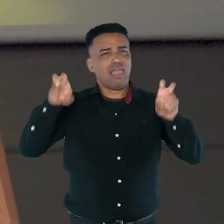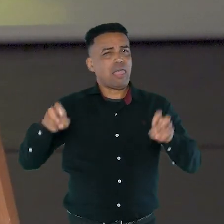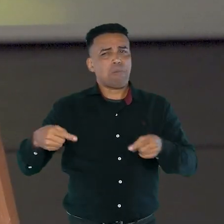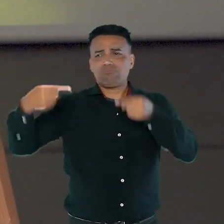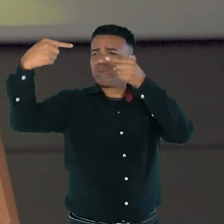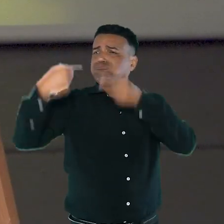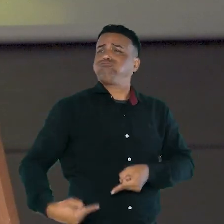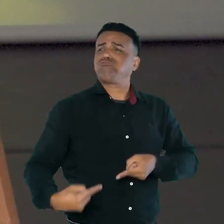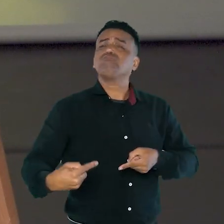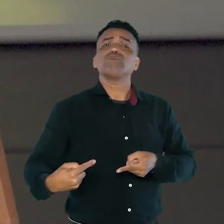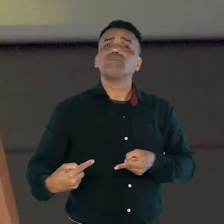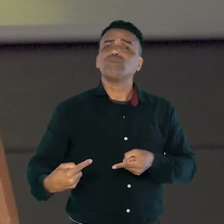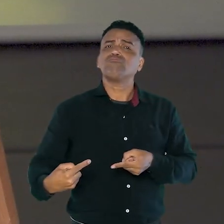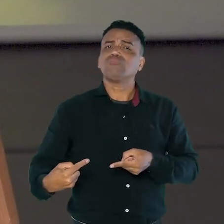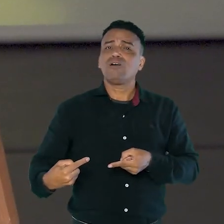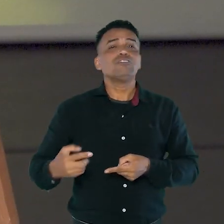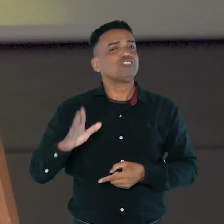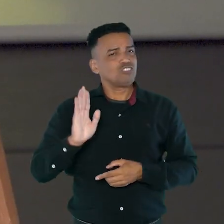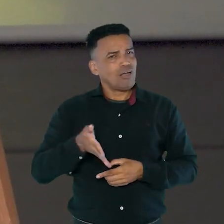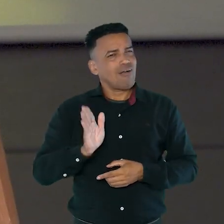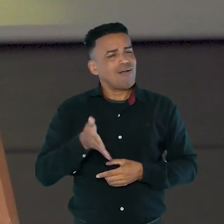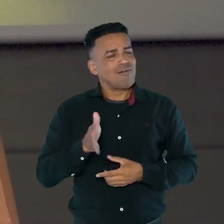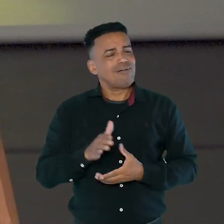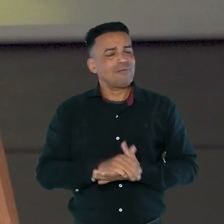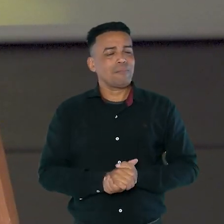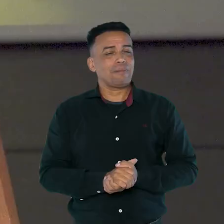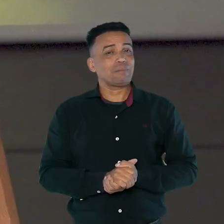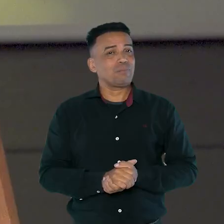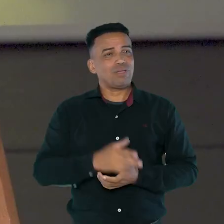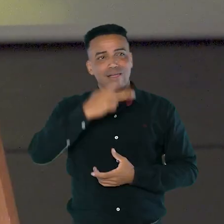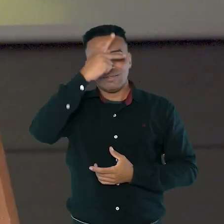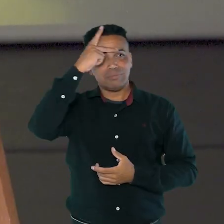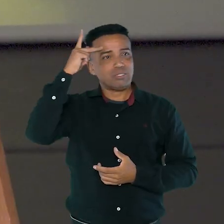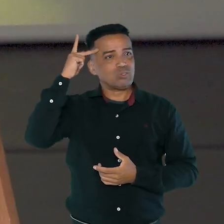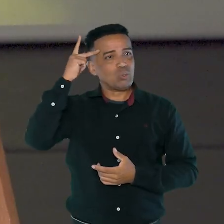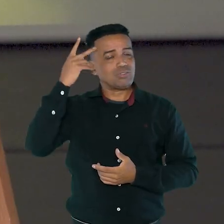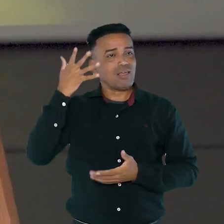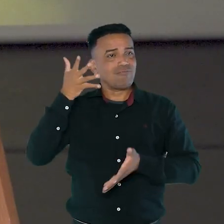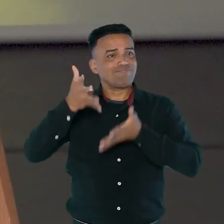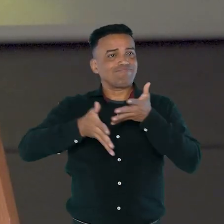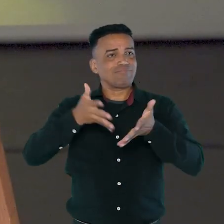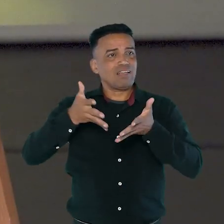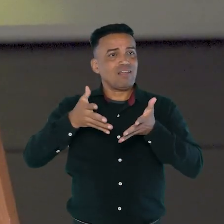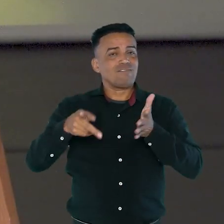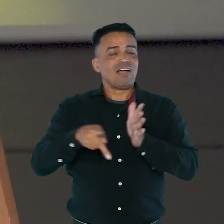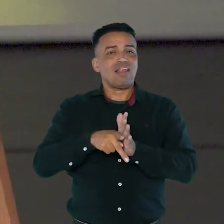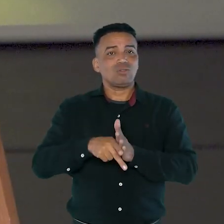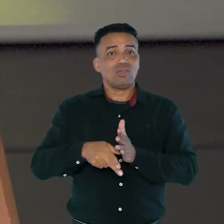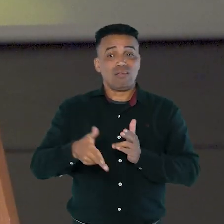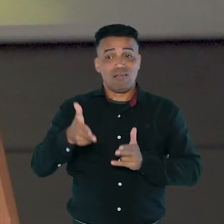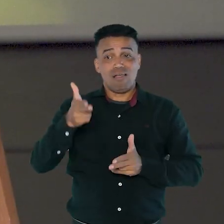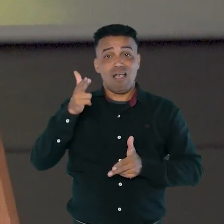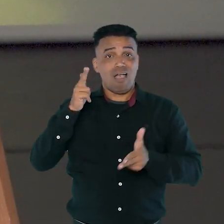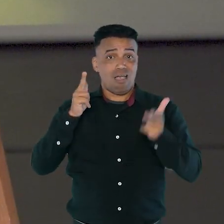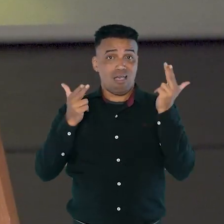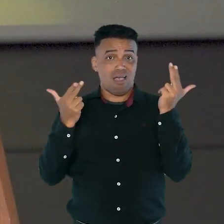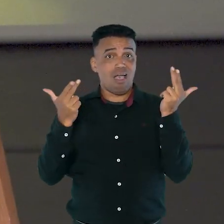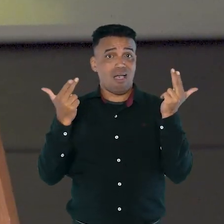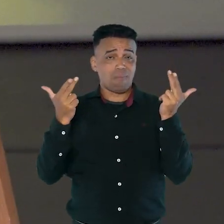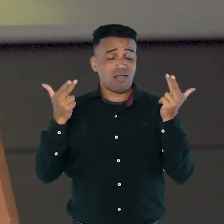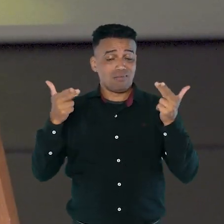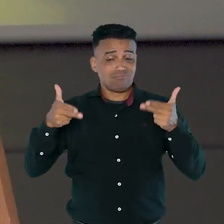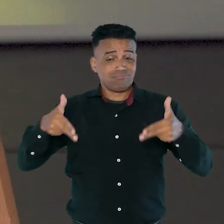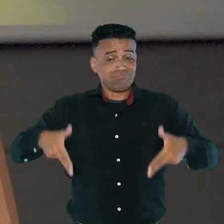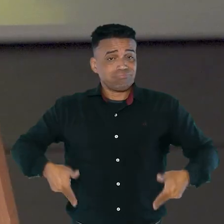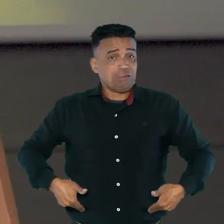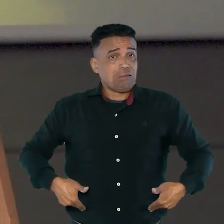isso, porque as pessoas têm falado muito sobre armamento.